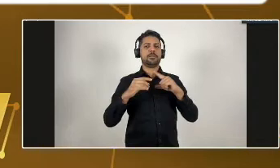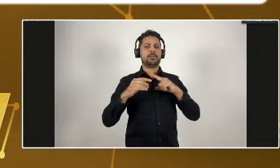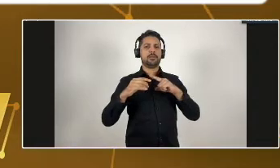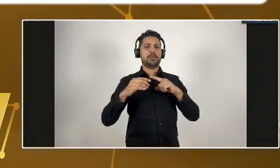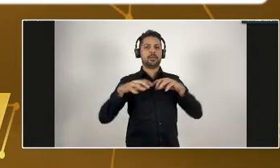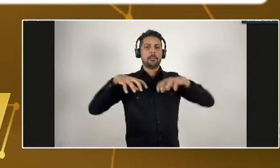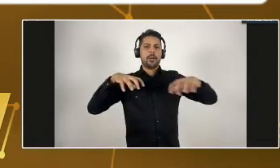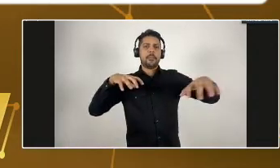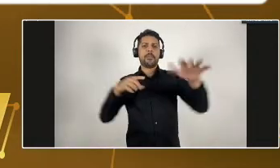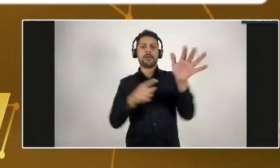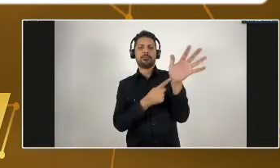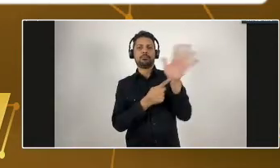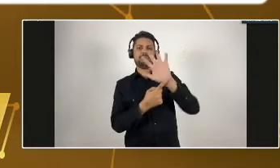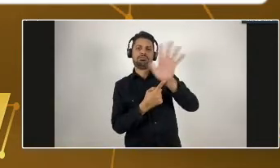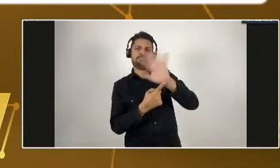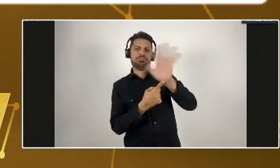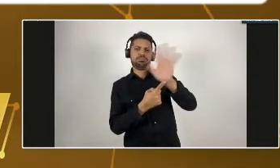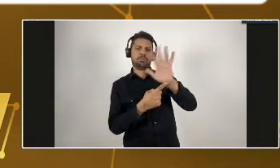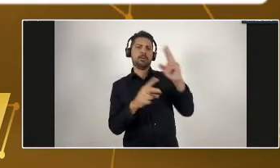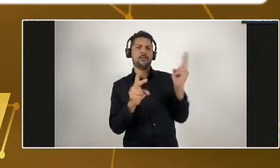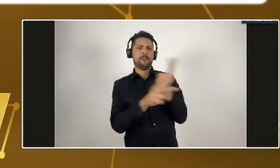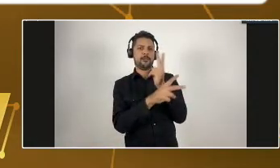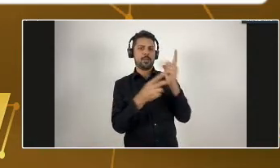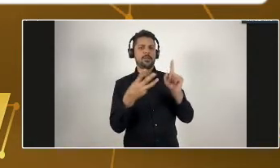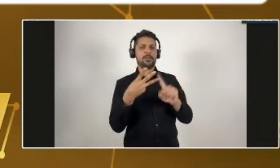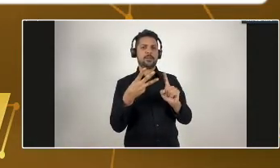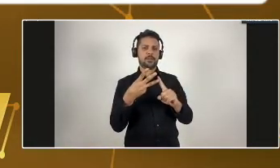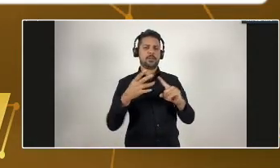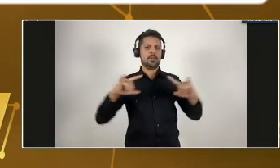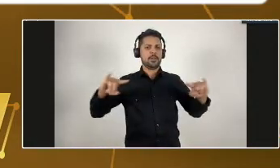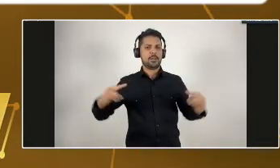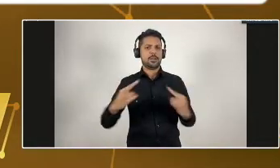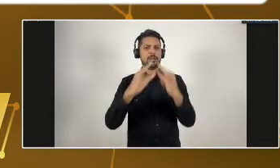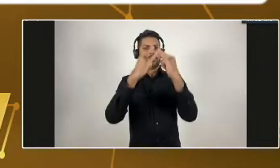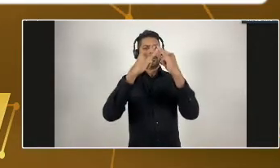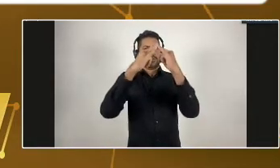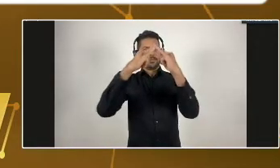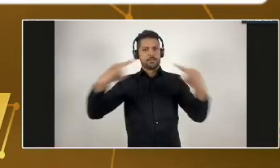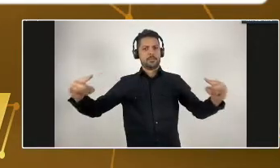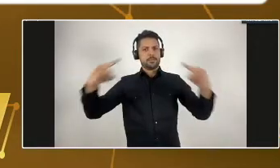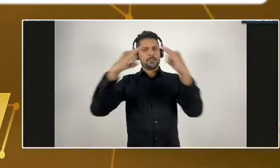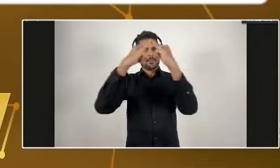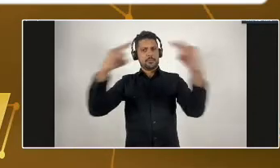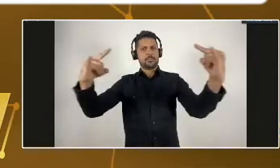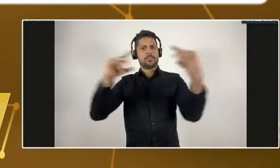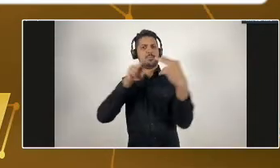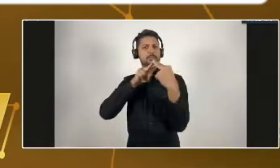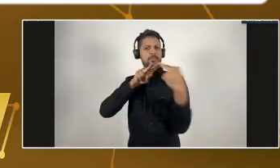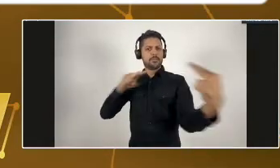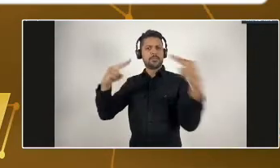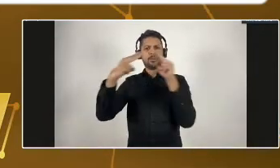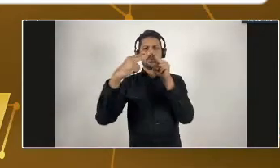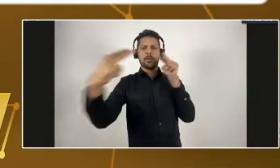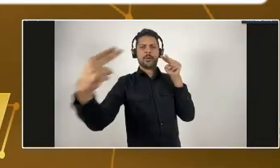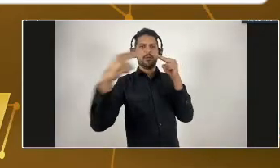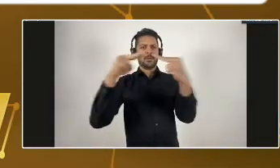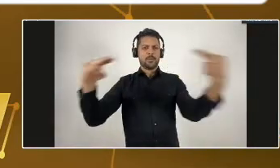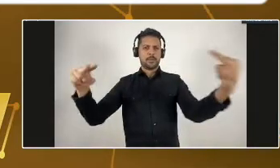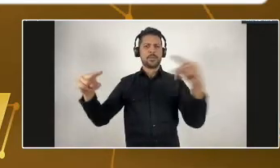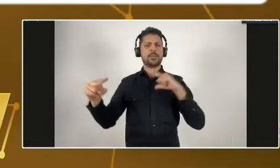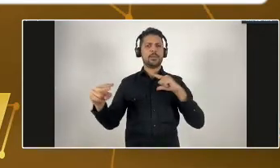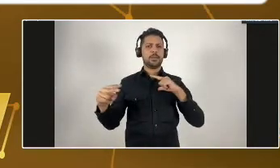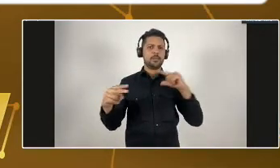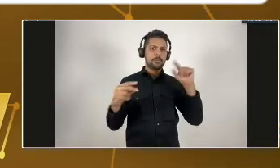subestações, linhas de transmissão. Essas camadas que se apresentam aqui em cinza claro, vocês vão ver que ao passo que eu vou